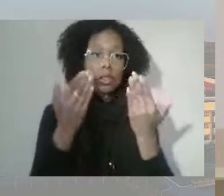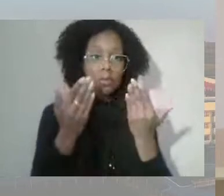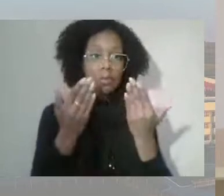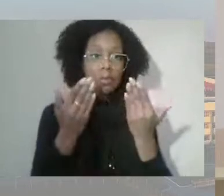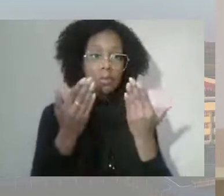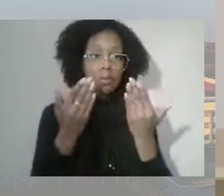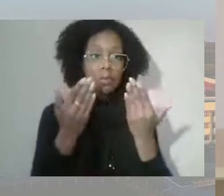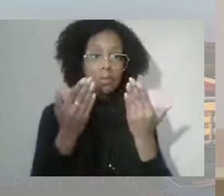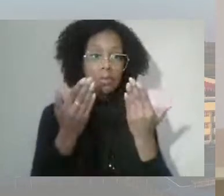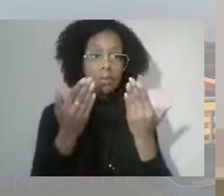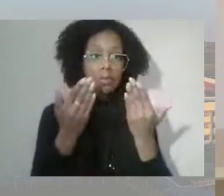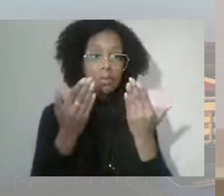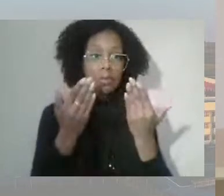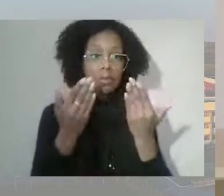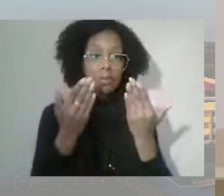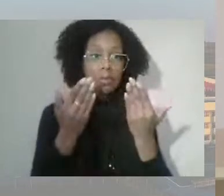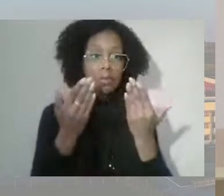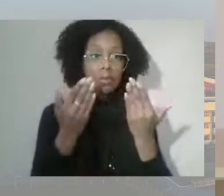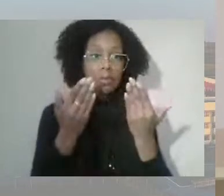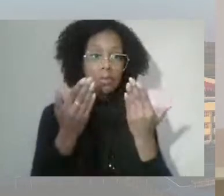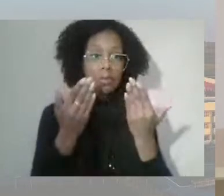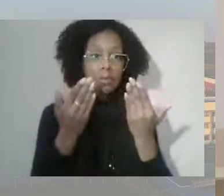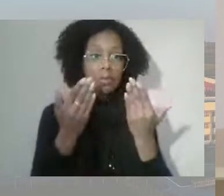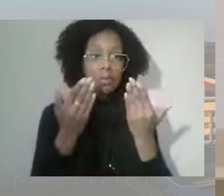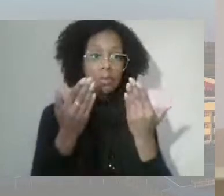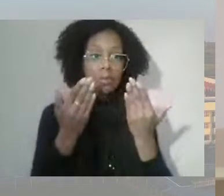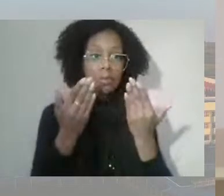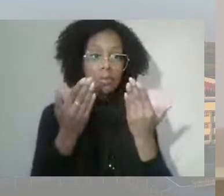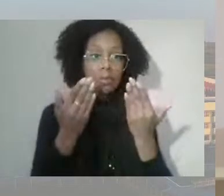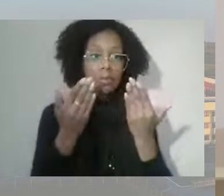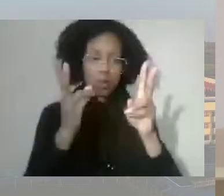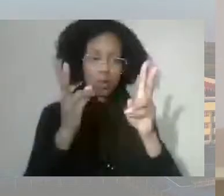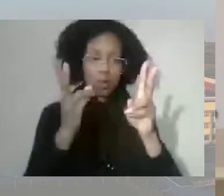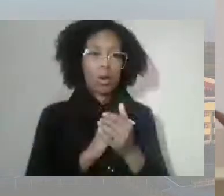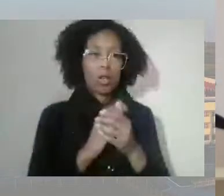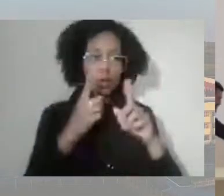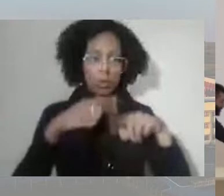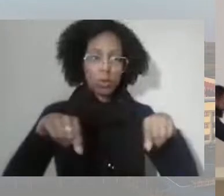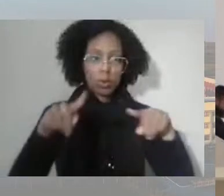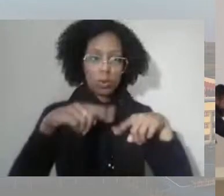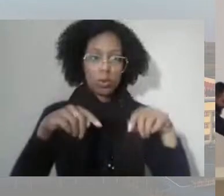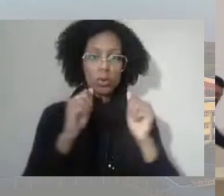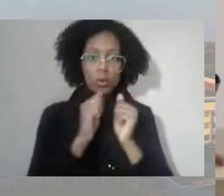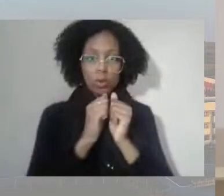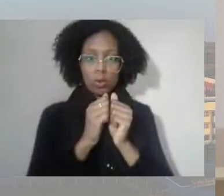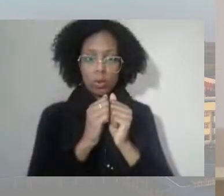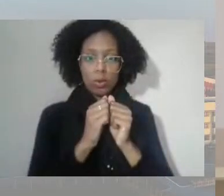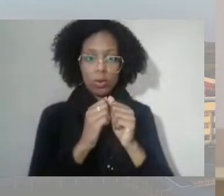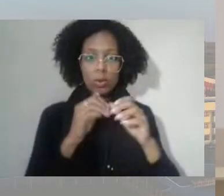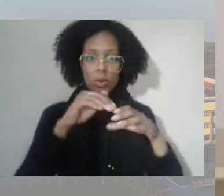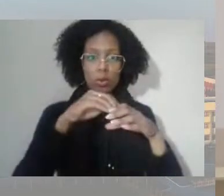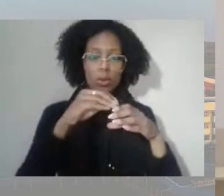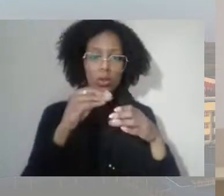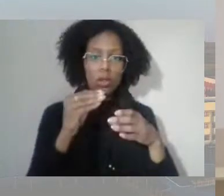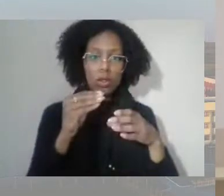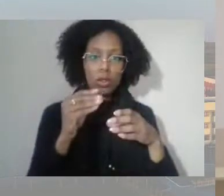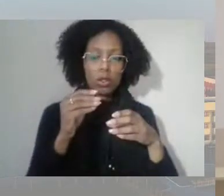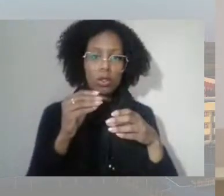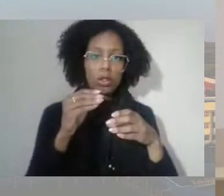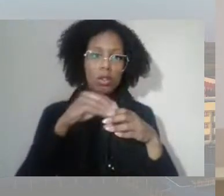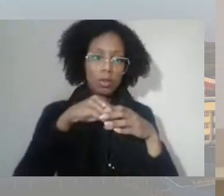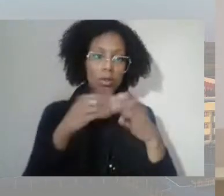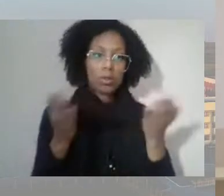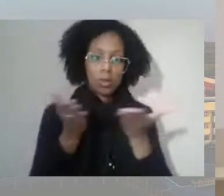a gente pode fazer um encaminhamento em bloco, então. Então, aí ficaria mais um. Pois é,